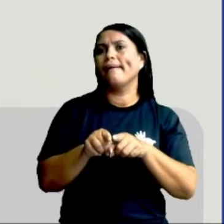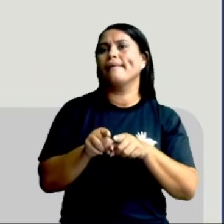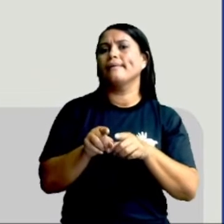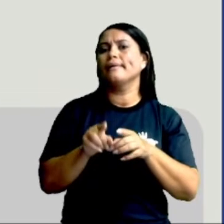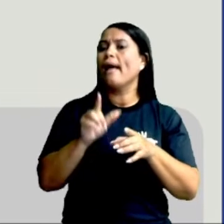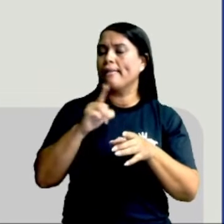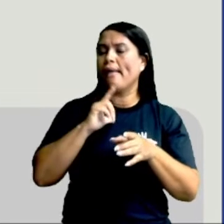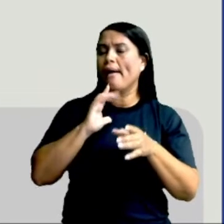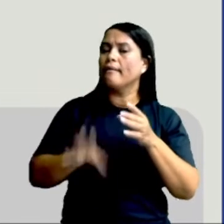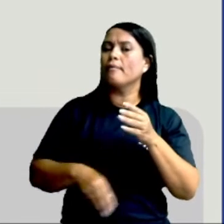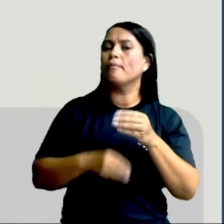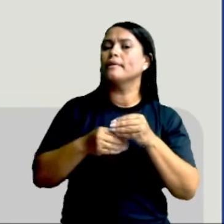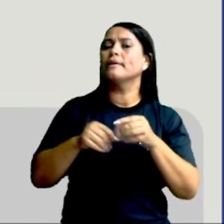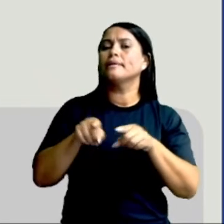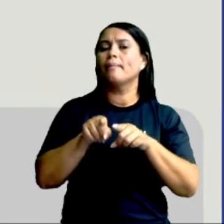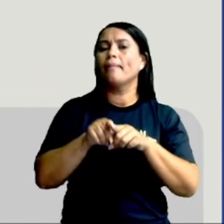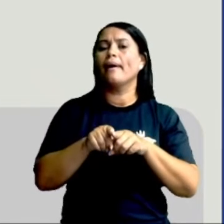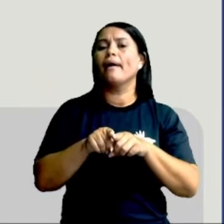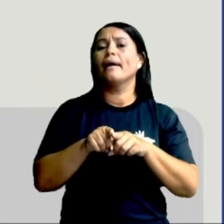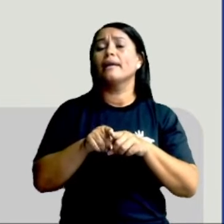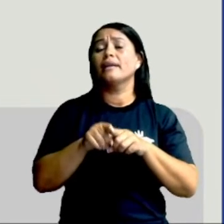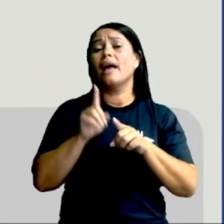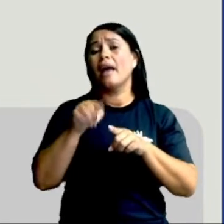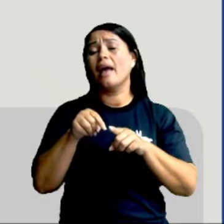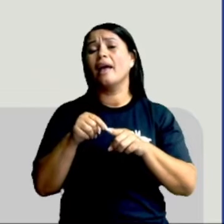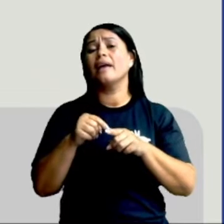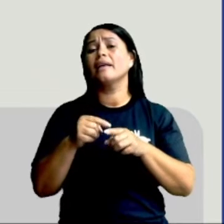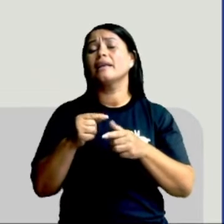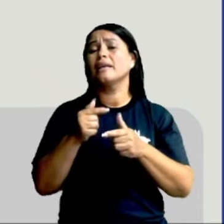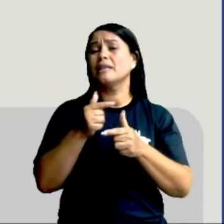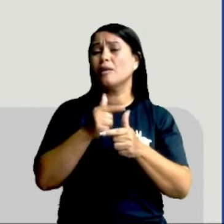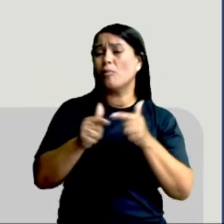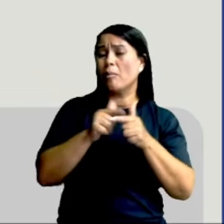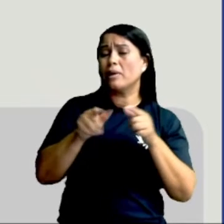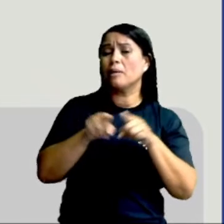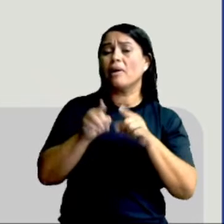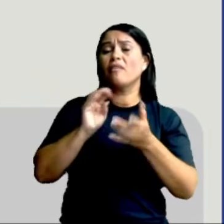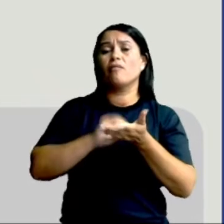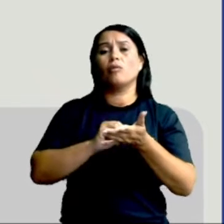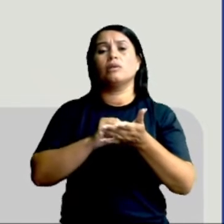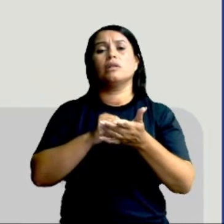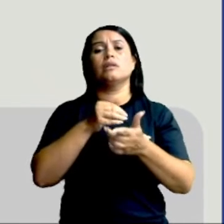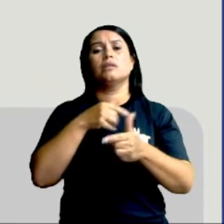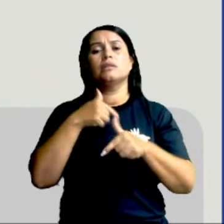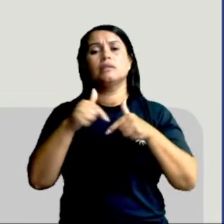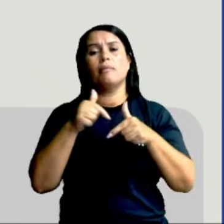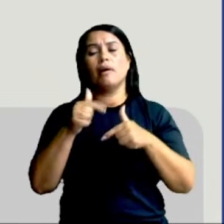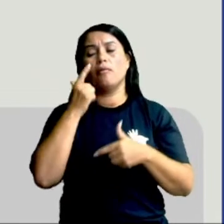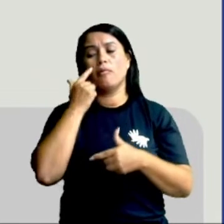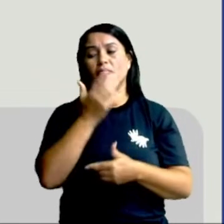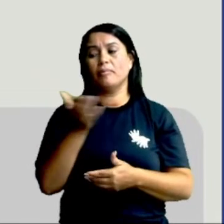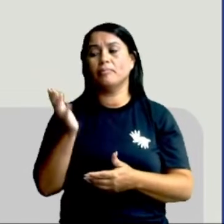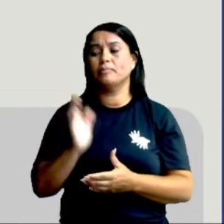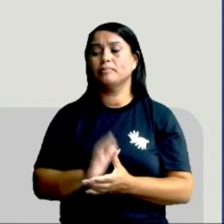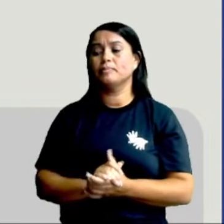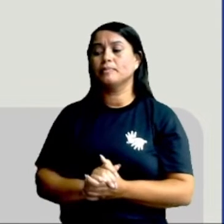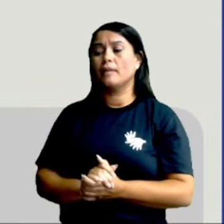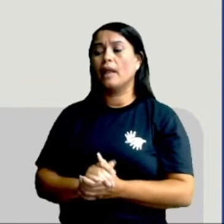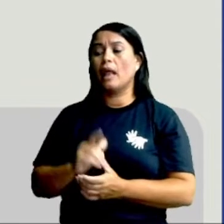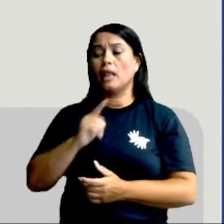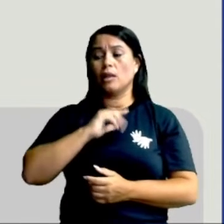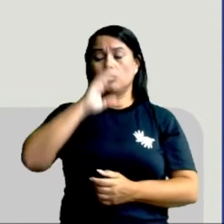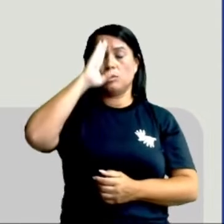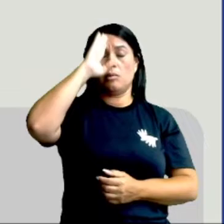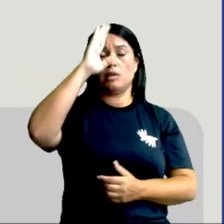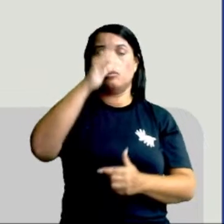parte de um processo, um fator que desencadeia a questão do desemprego. Então vejam só, um dos